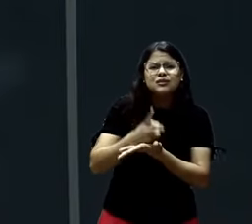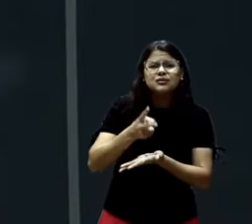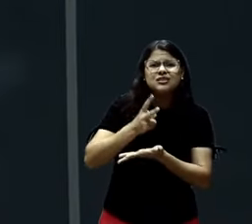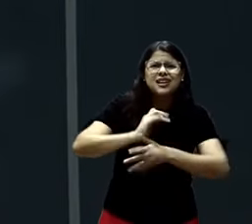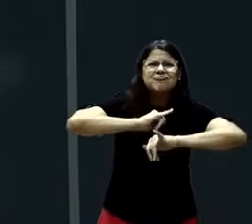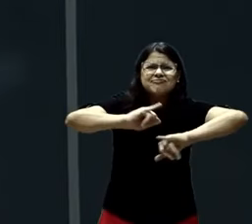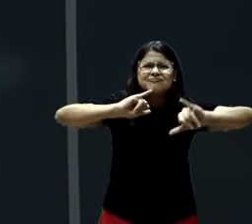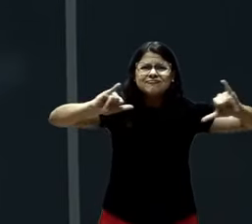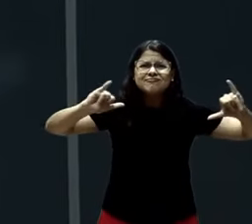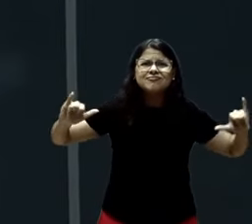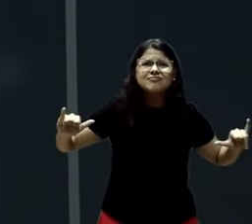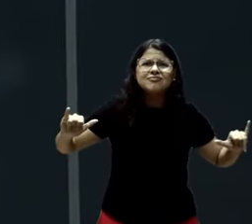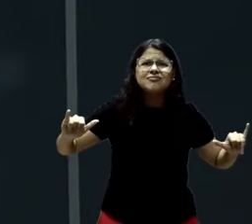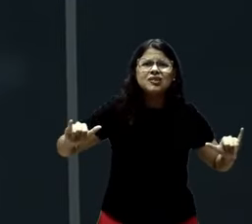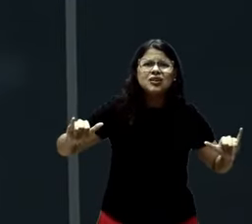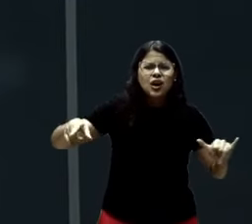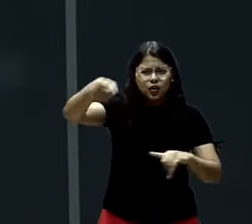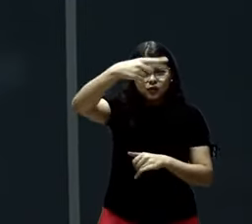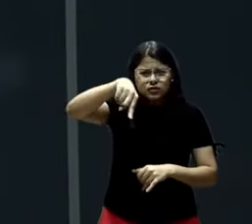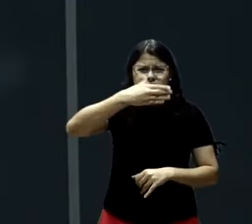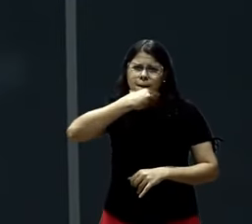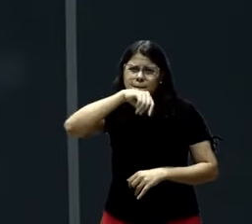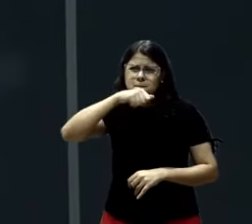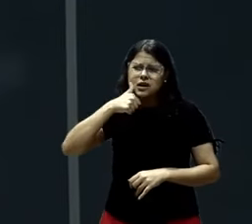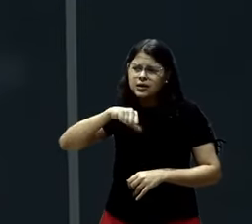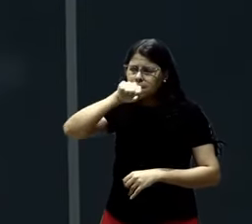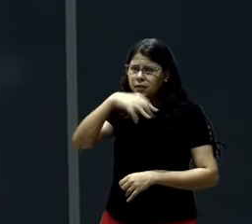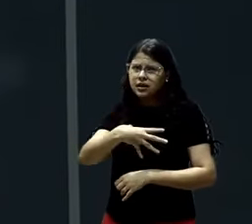importante. Você já orou pelos seus filhos?